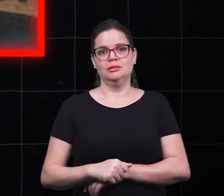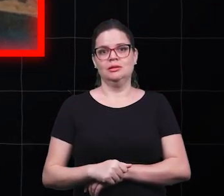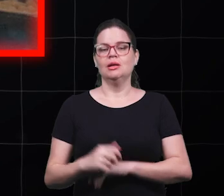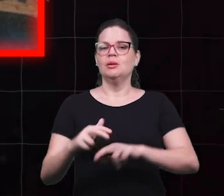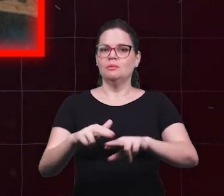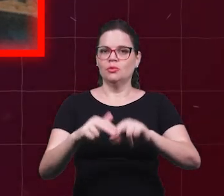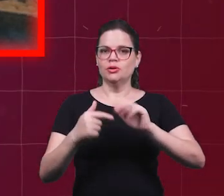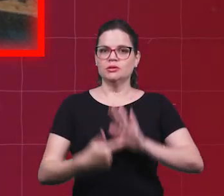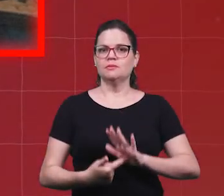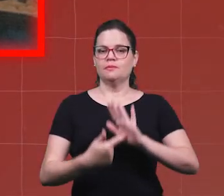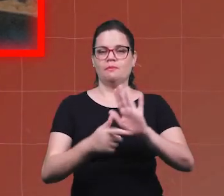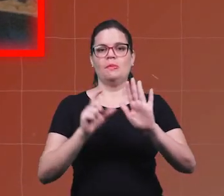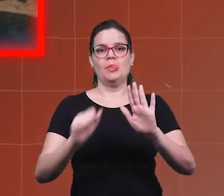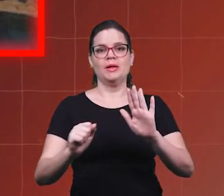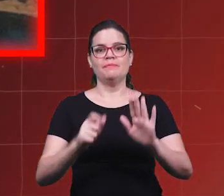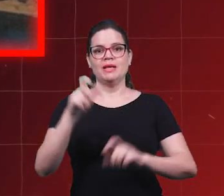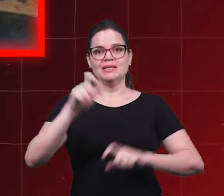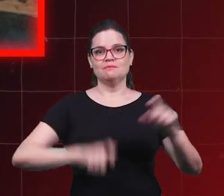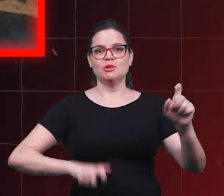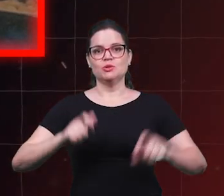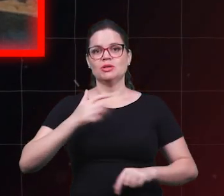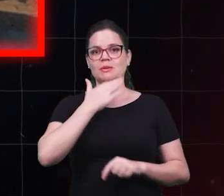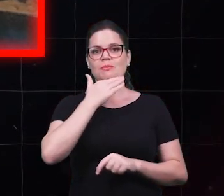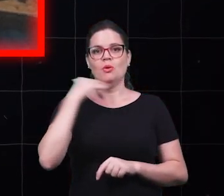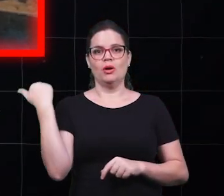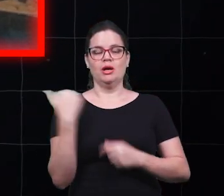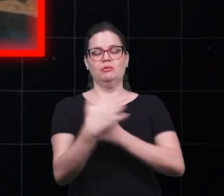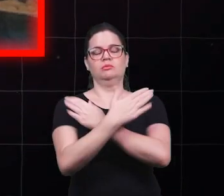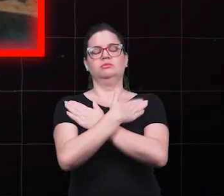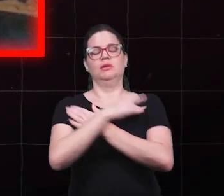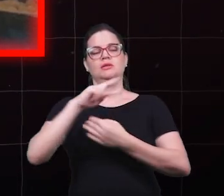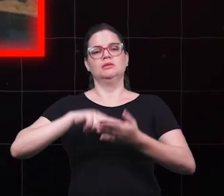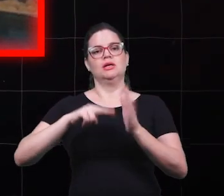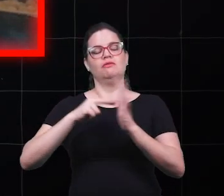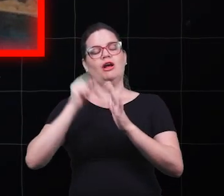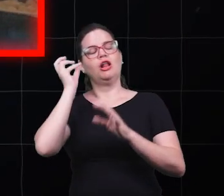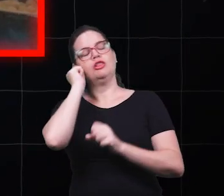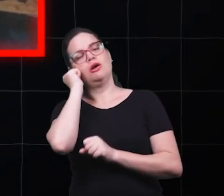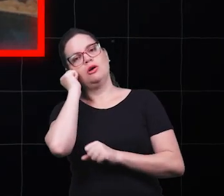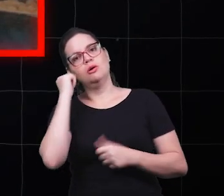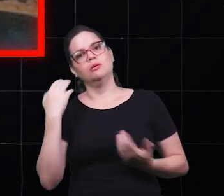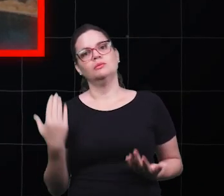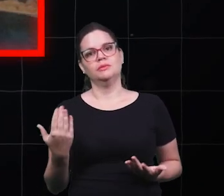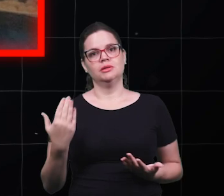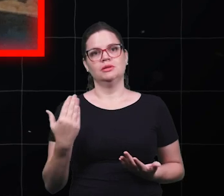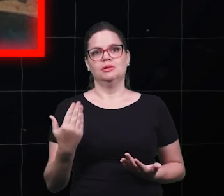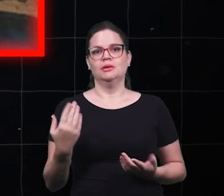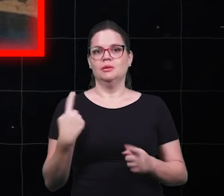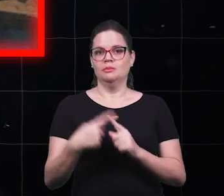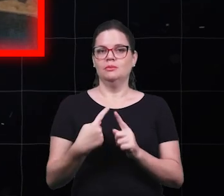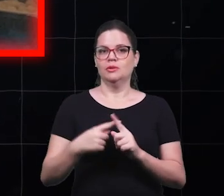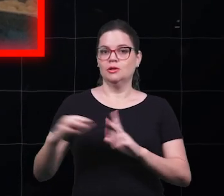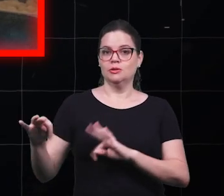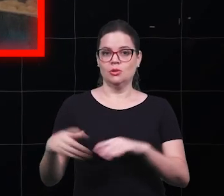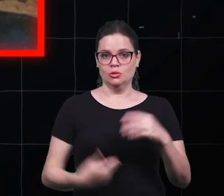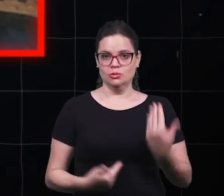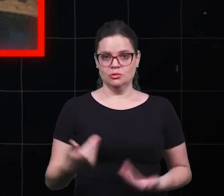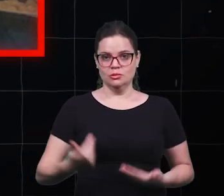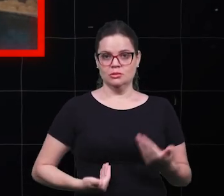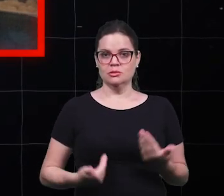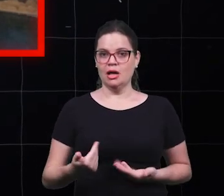tempo é instantânea. Então, o malfeitor da cruz, assim como todos os servos que morreram no Senhor, que já partiram no